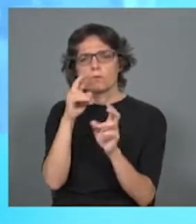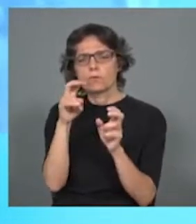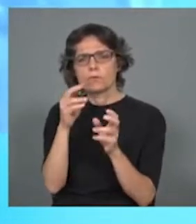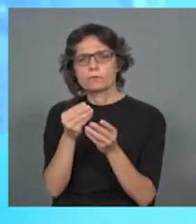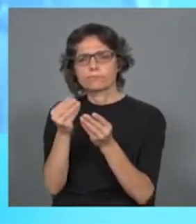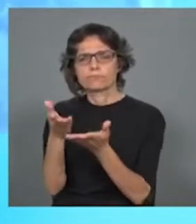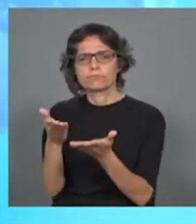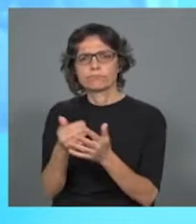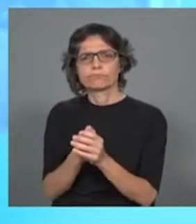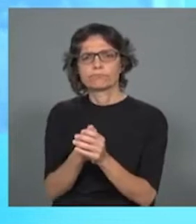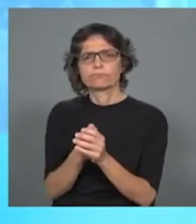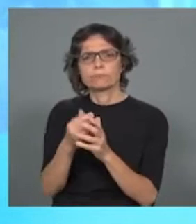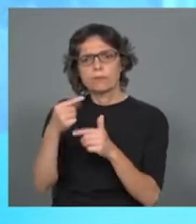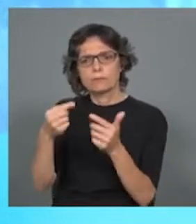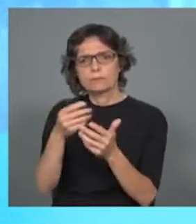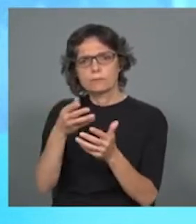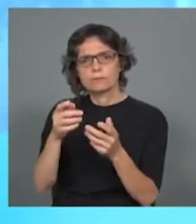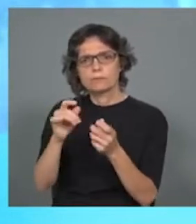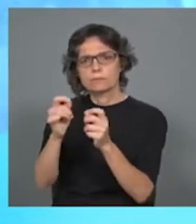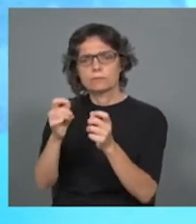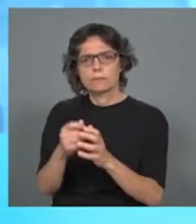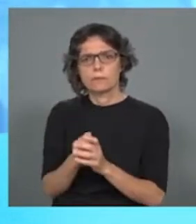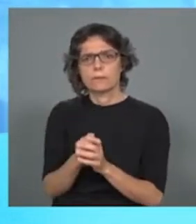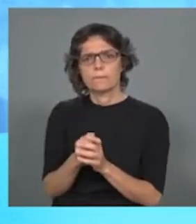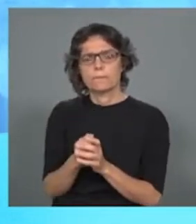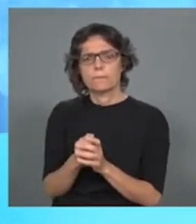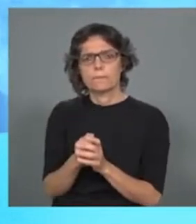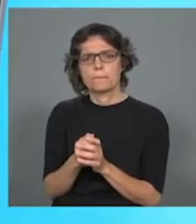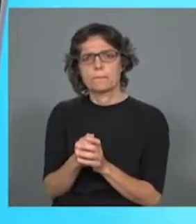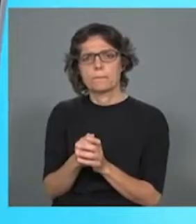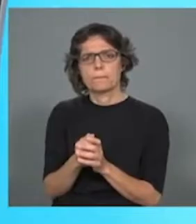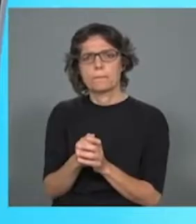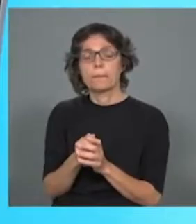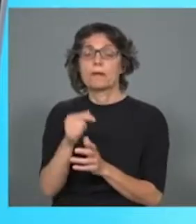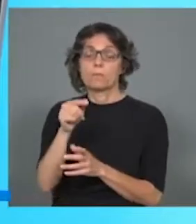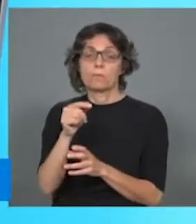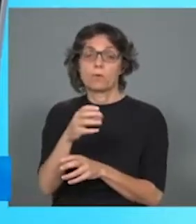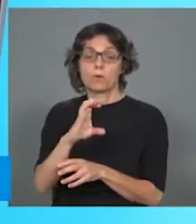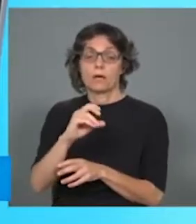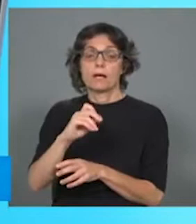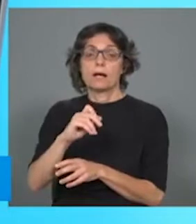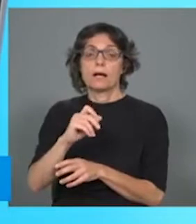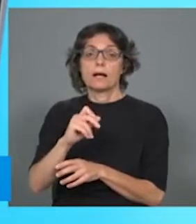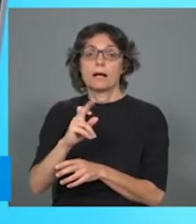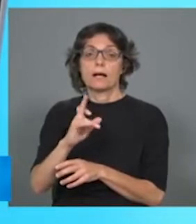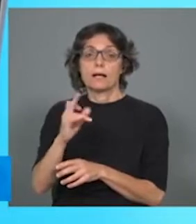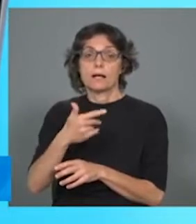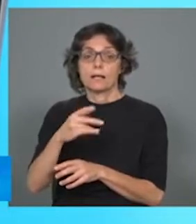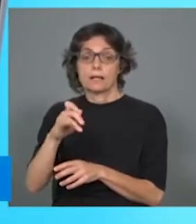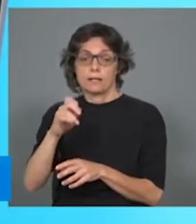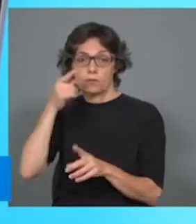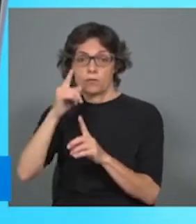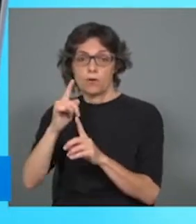na agenda mais visível? Uma das tónicas da Caritas é a proximidade e, no fundo, este